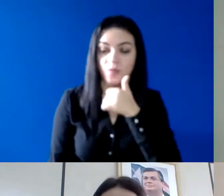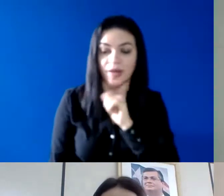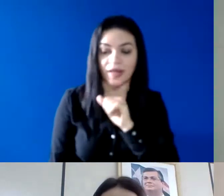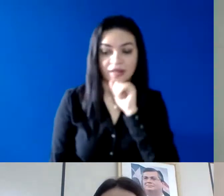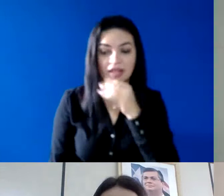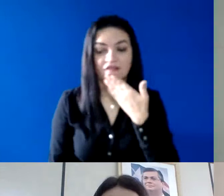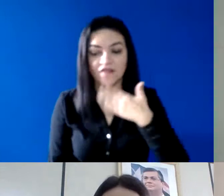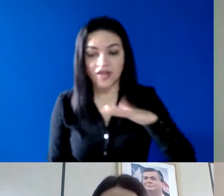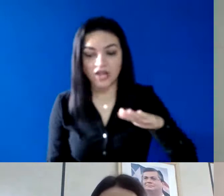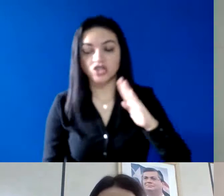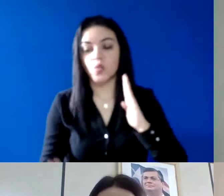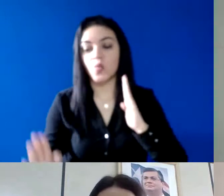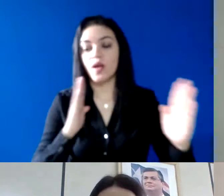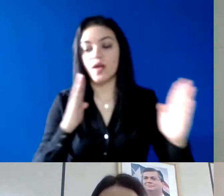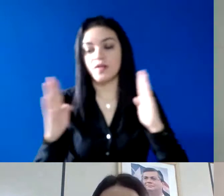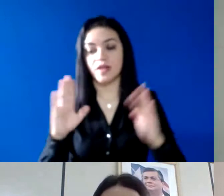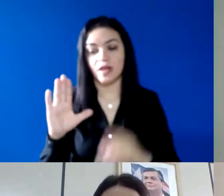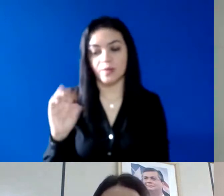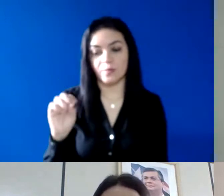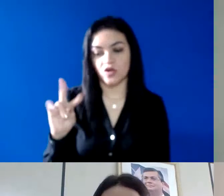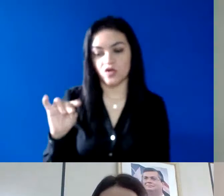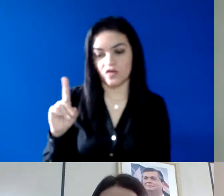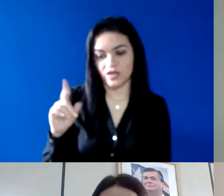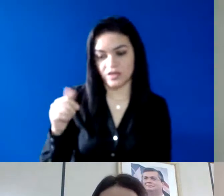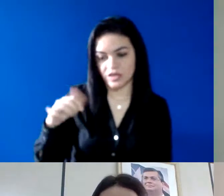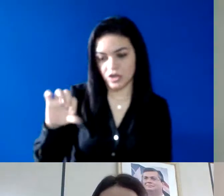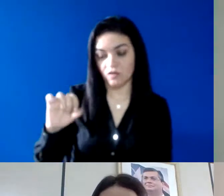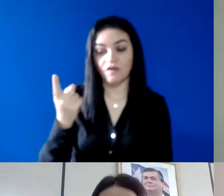Covid-19, Avanços e Desafios.